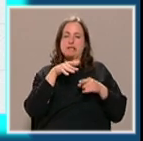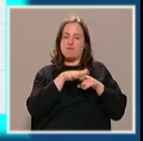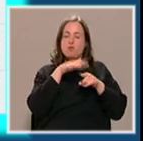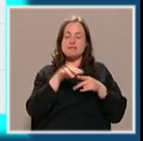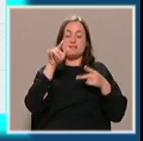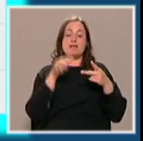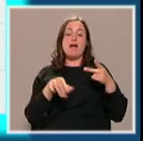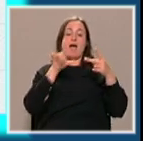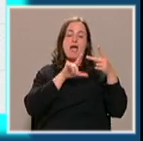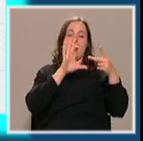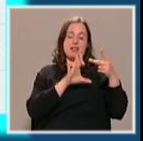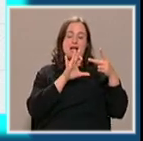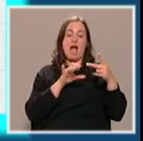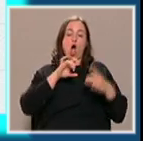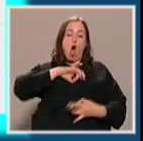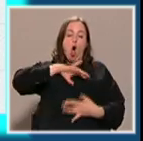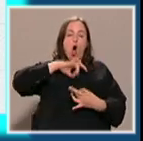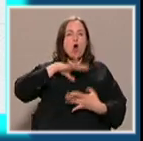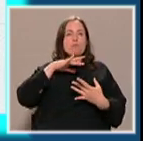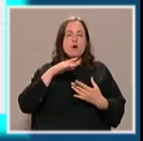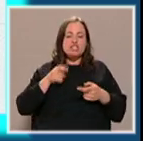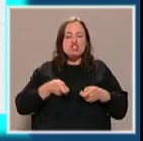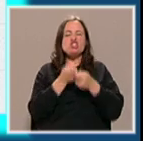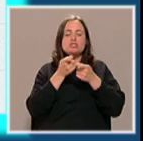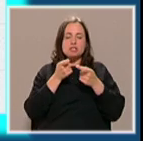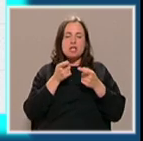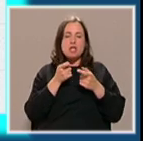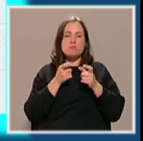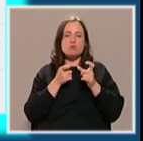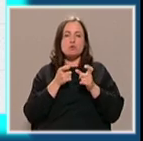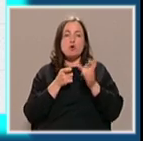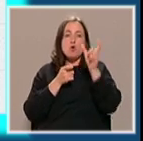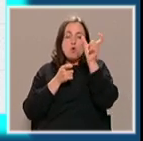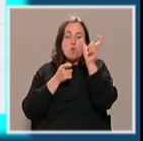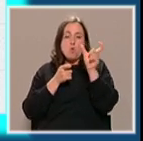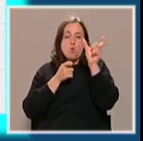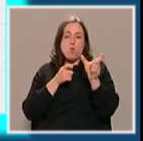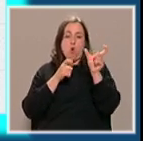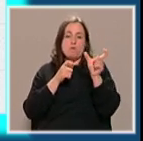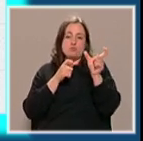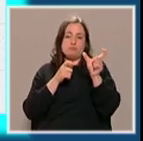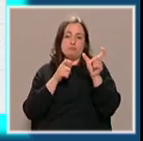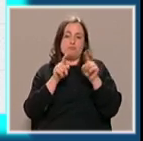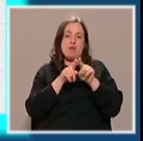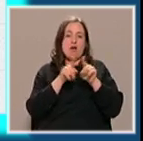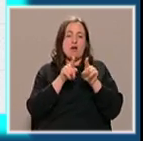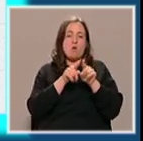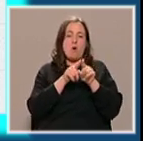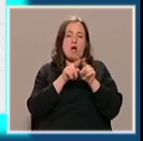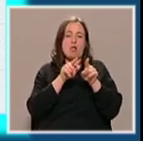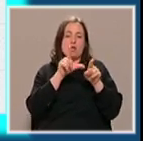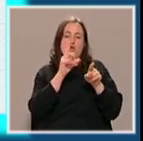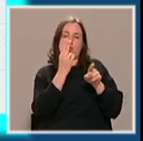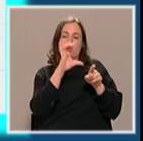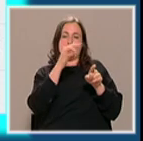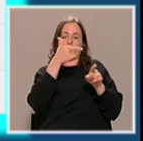hormona luteínica, hormona que vai estimular o corpo lúteo. Logo vai atuar preferencialmente na